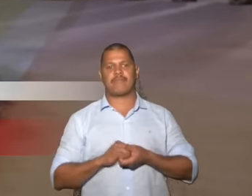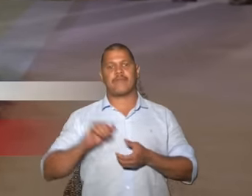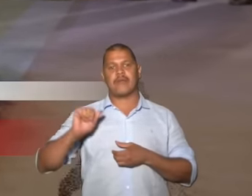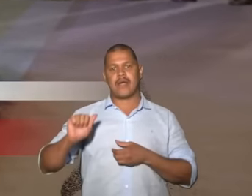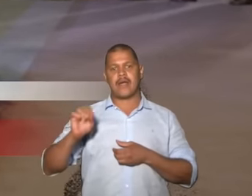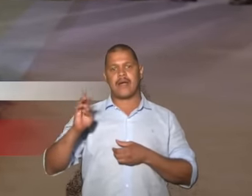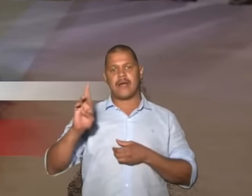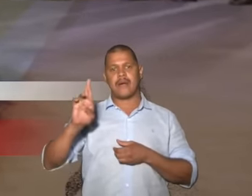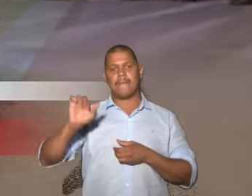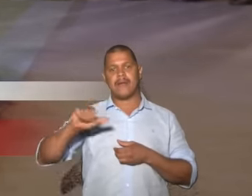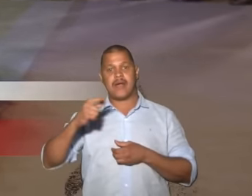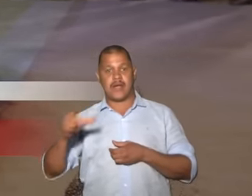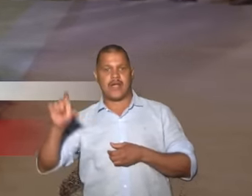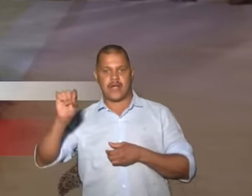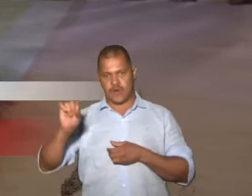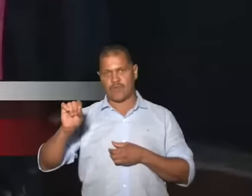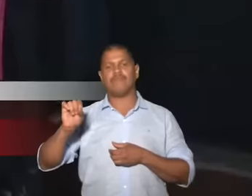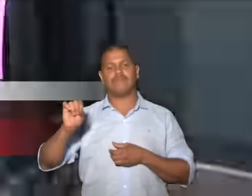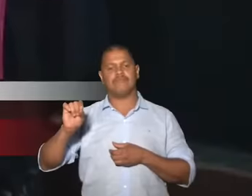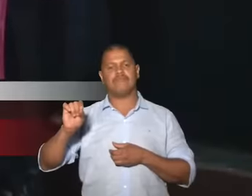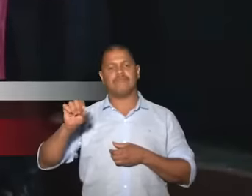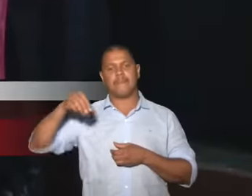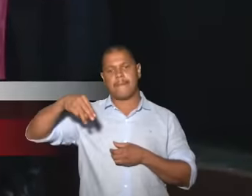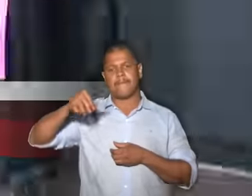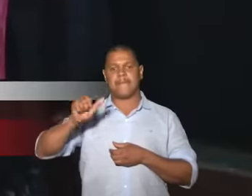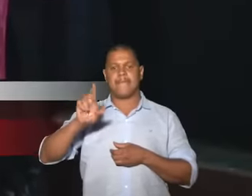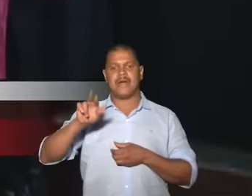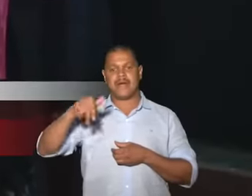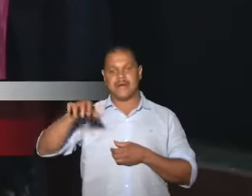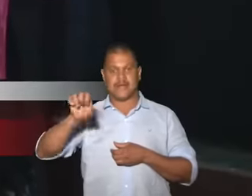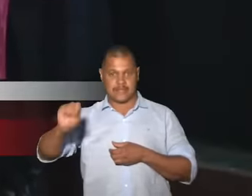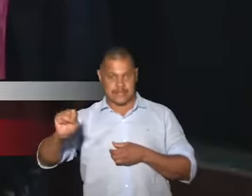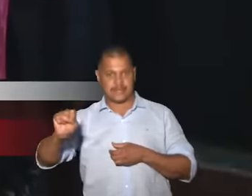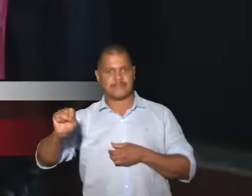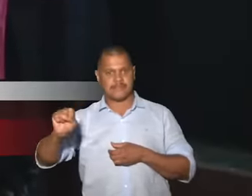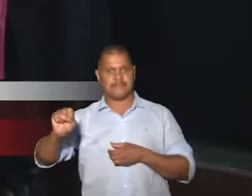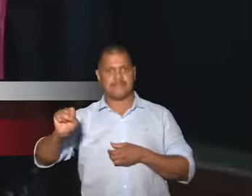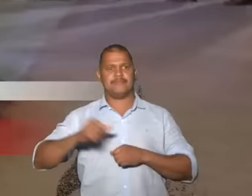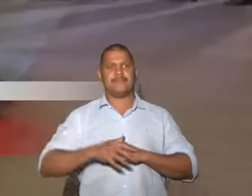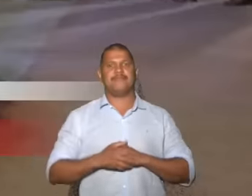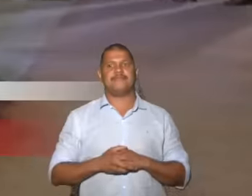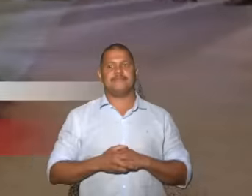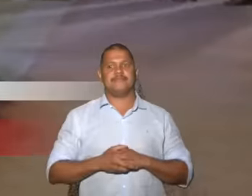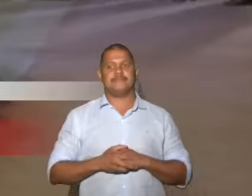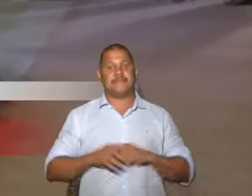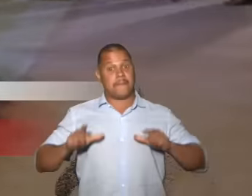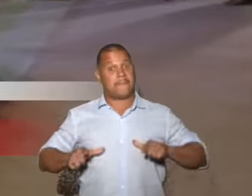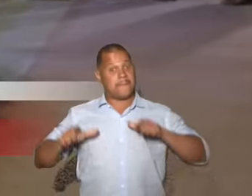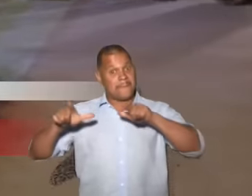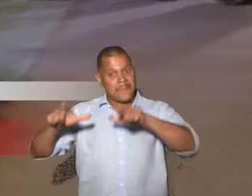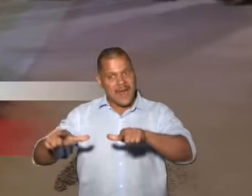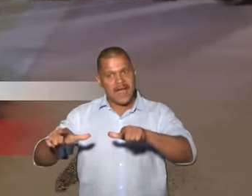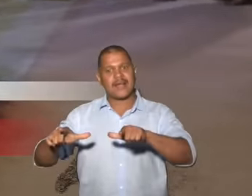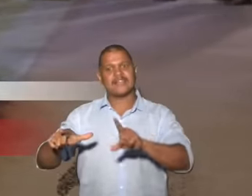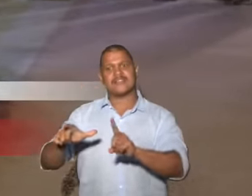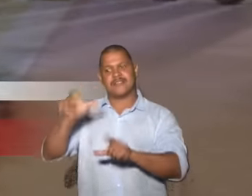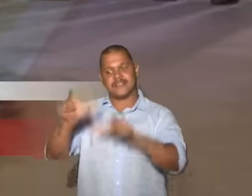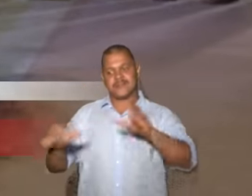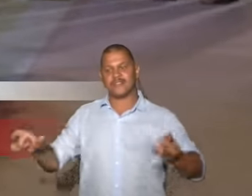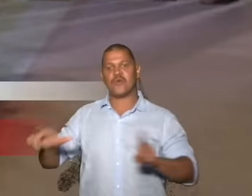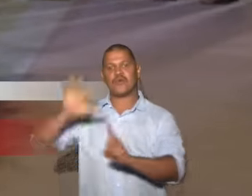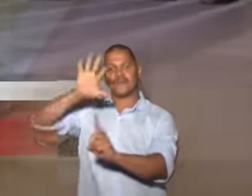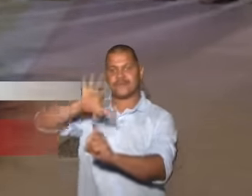Abraão Felipe Marques de Oliveira, que entregará as placas aos